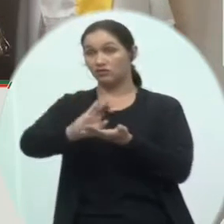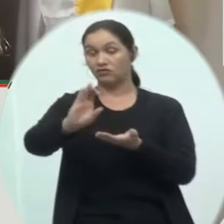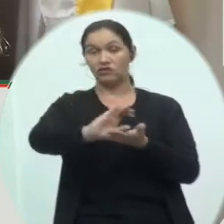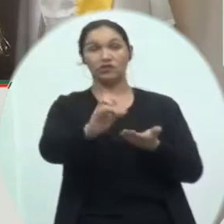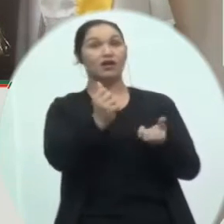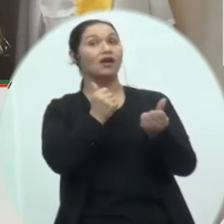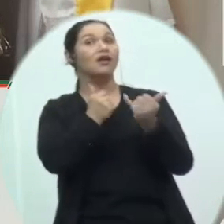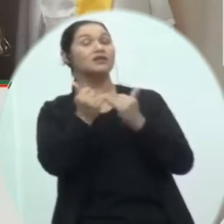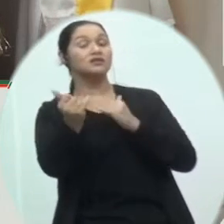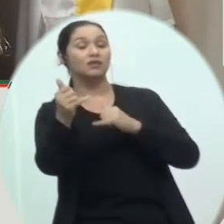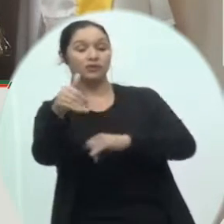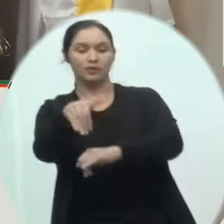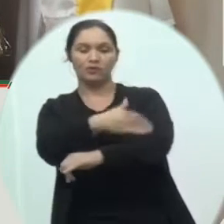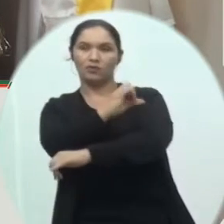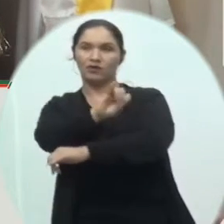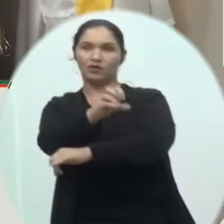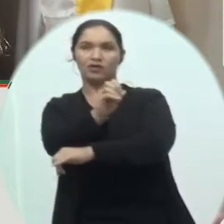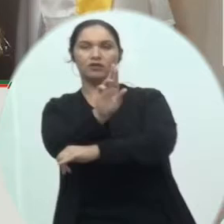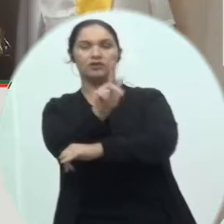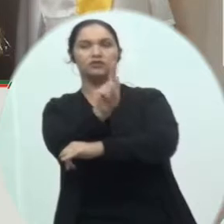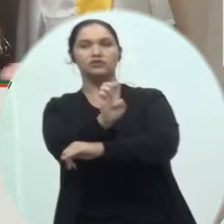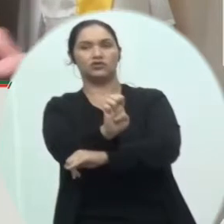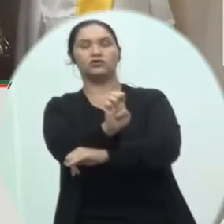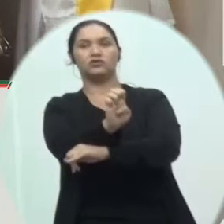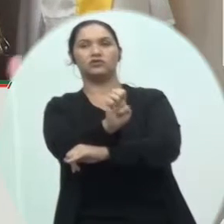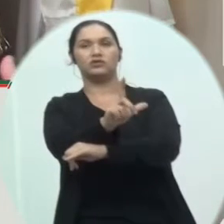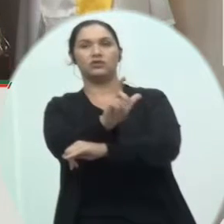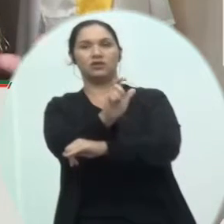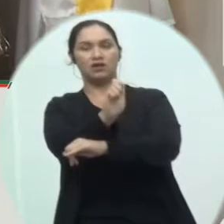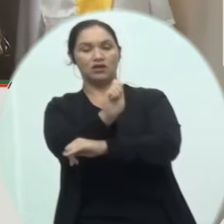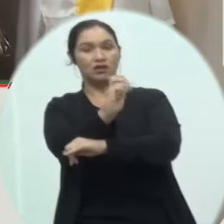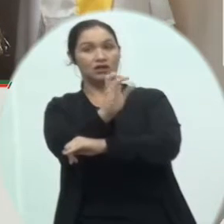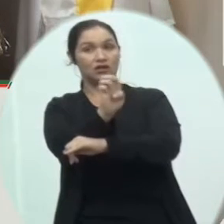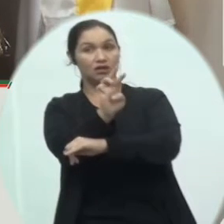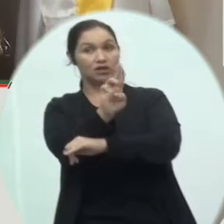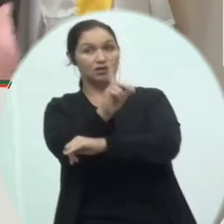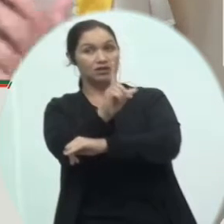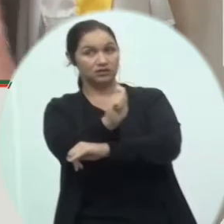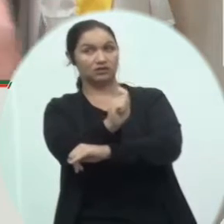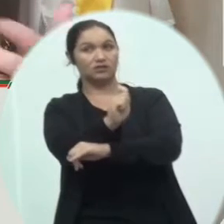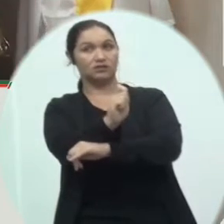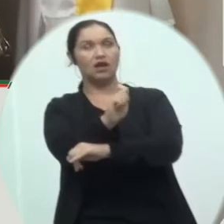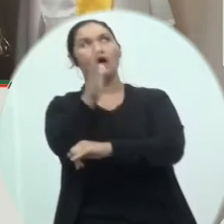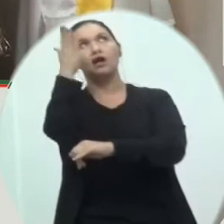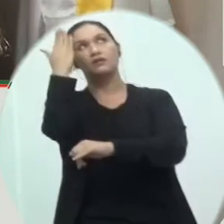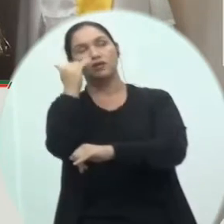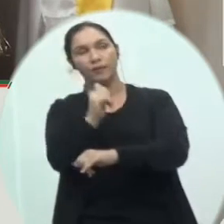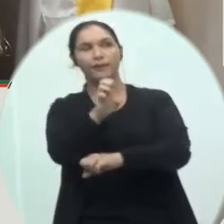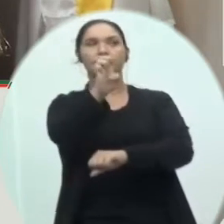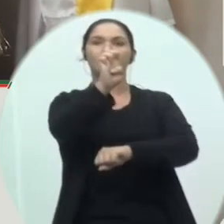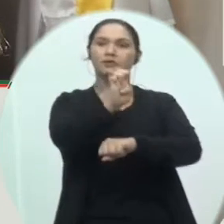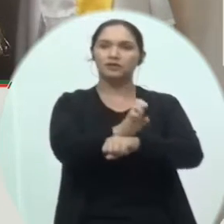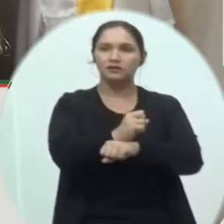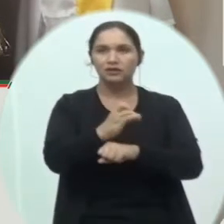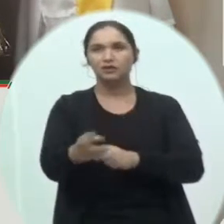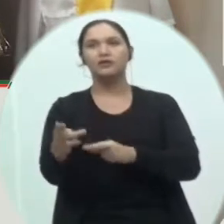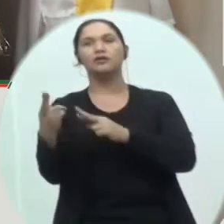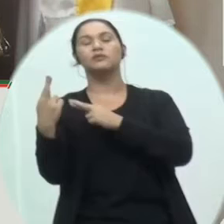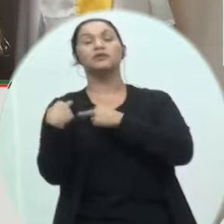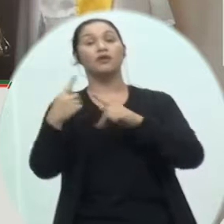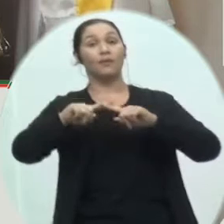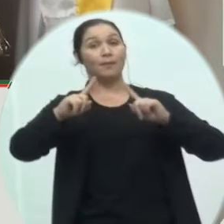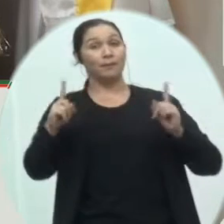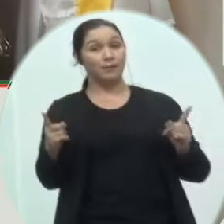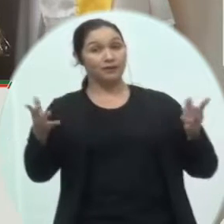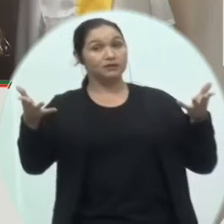perfeitamente. É um local, mas é estadualizado, é isso e aquilo, mas o governo agora vai fazer parceria, e isso pode também dar